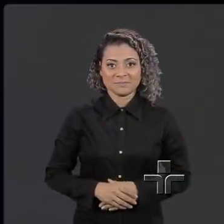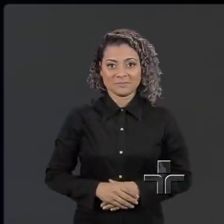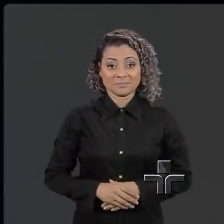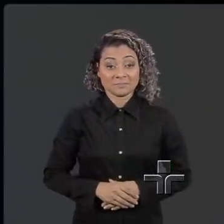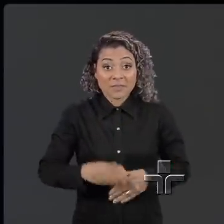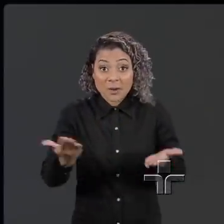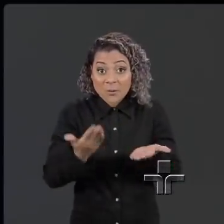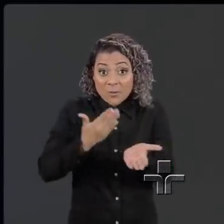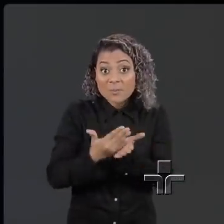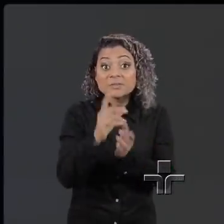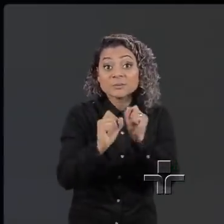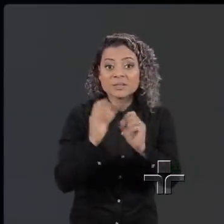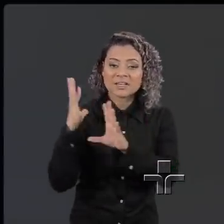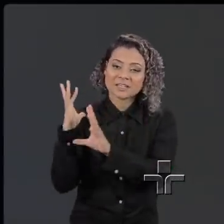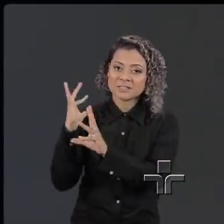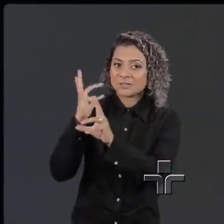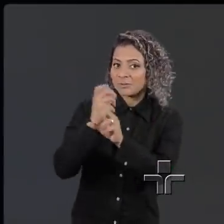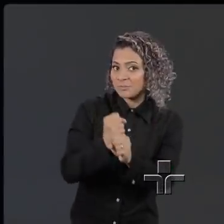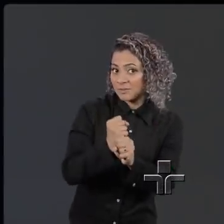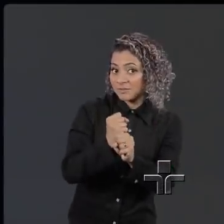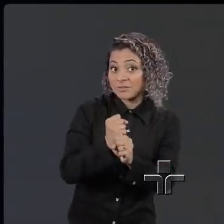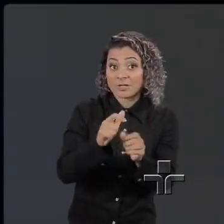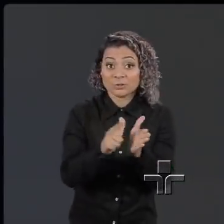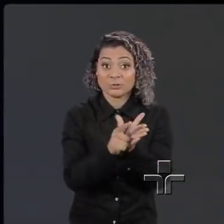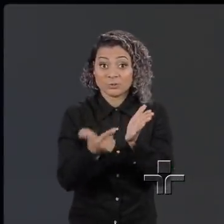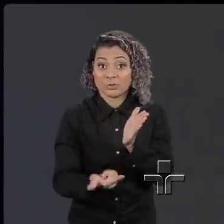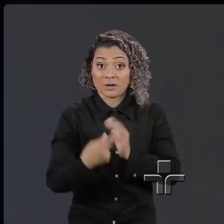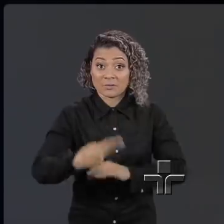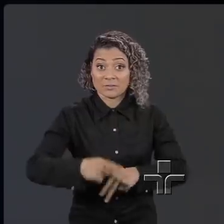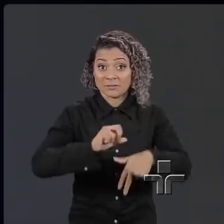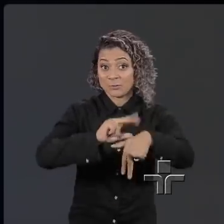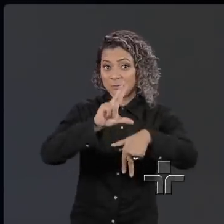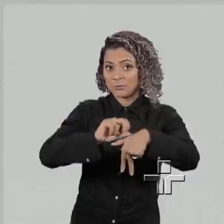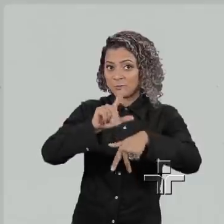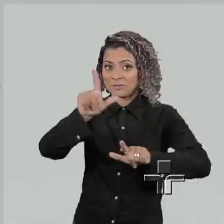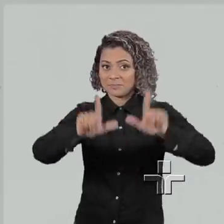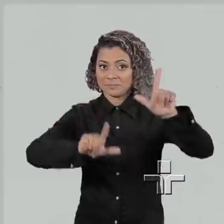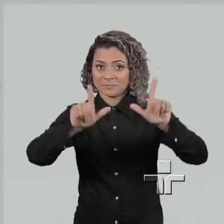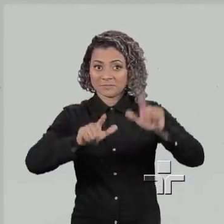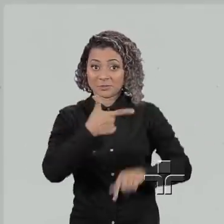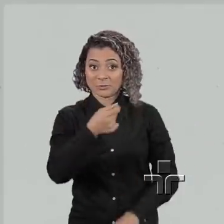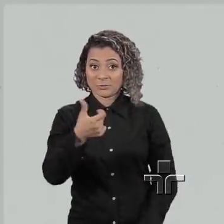Está começando a retrospectiva do jornalismo da TV Cultura.